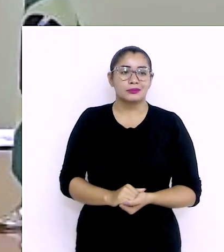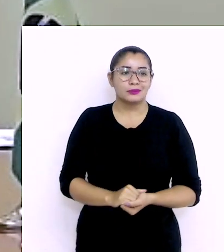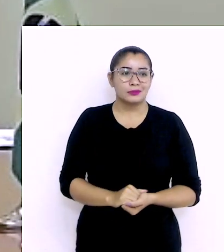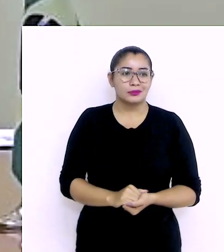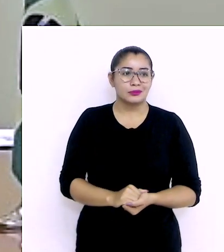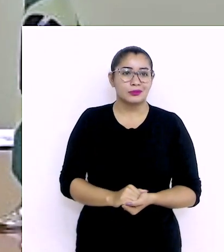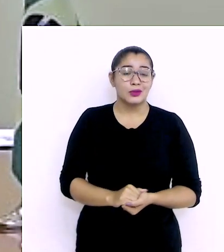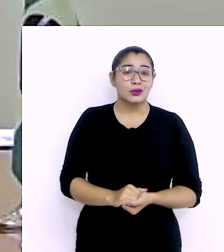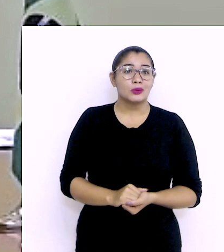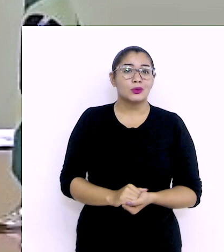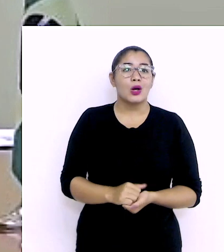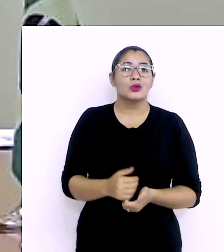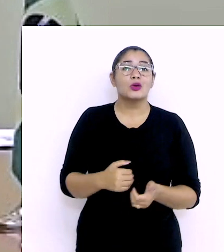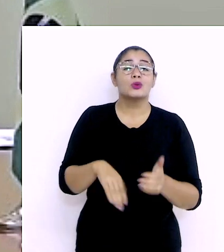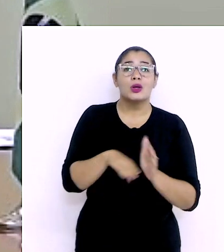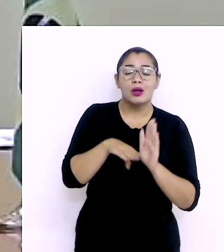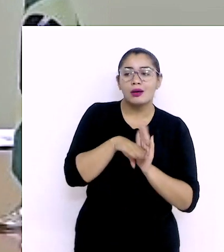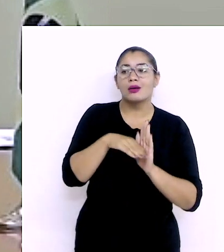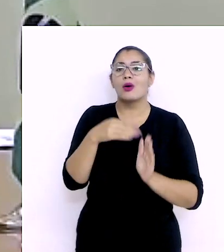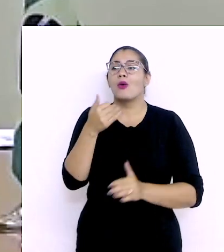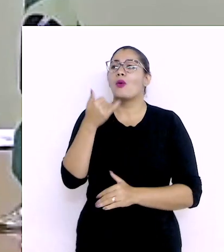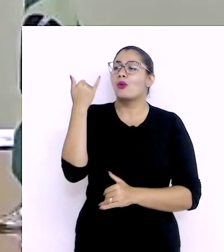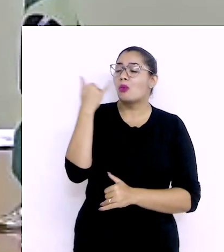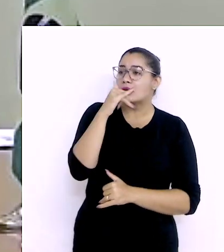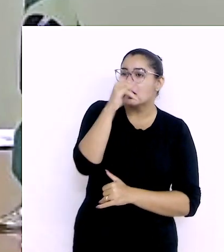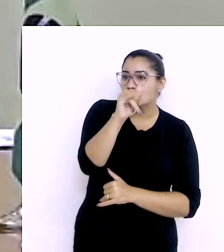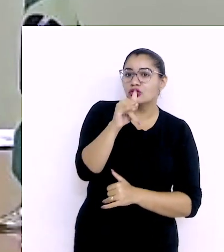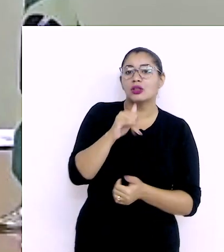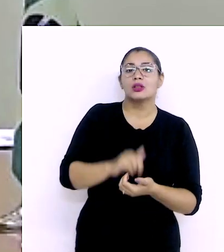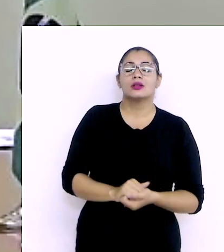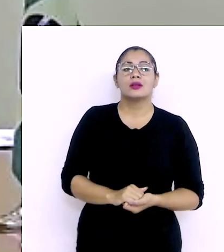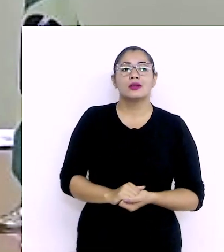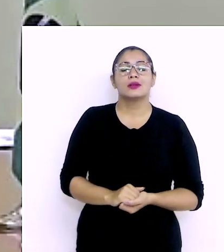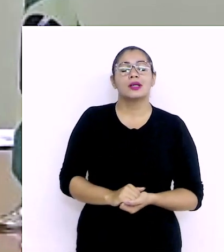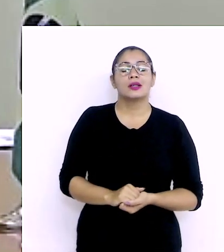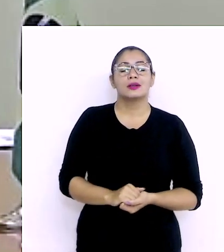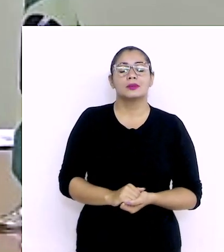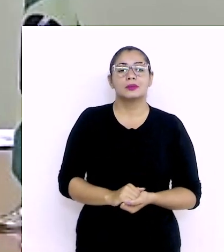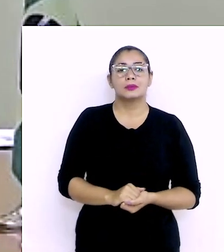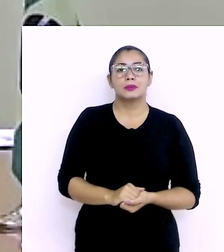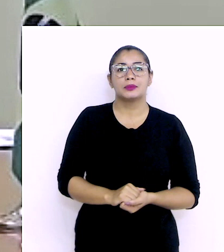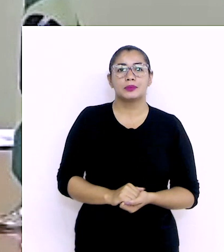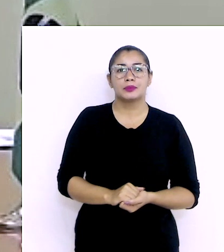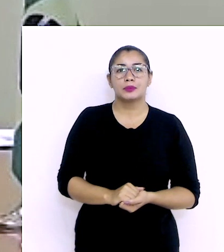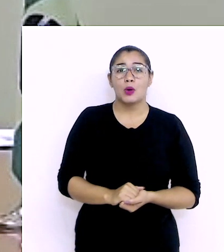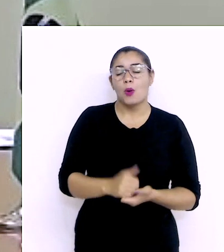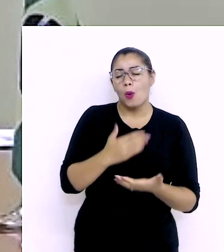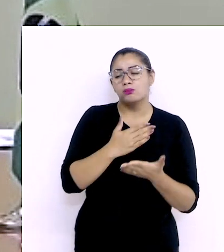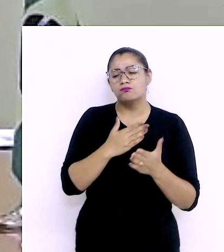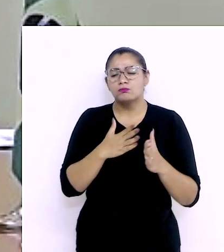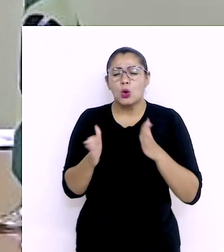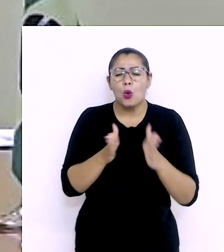custo de geração, com as energias fósseis tradicionais. Evidentemente, ainda haverá um prazo